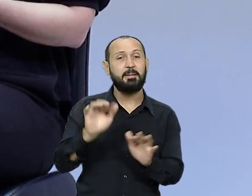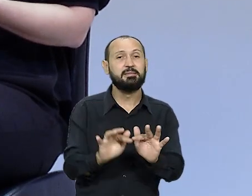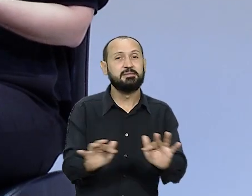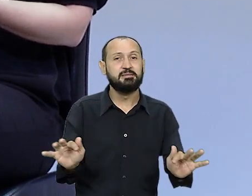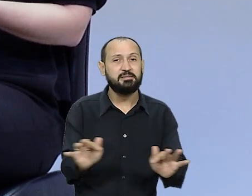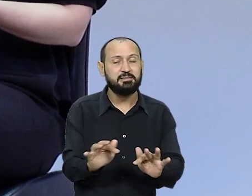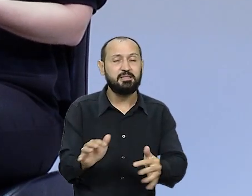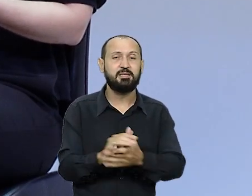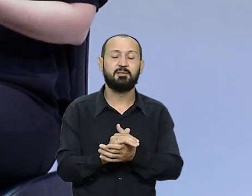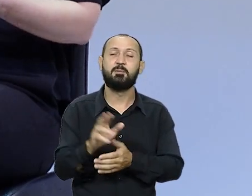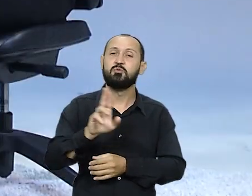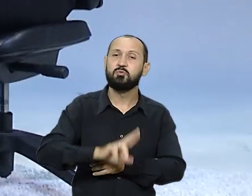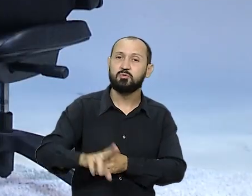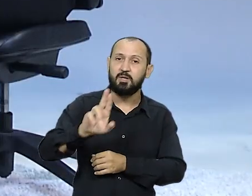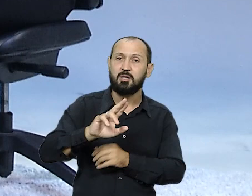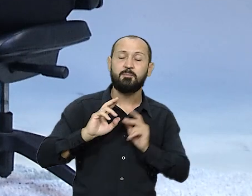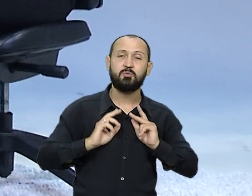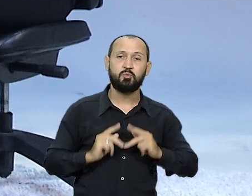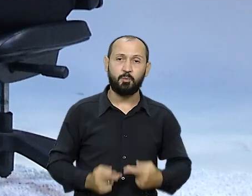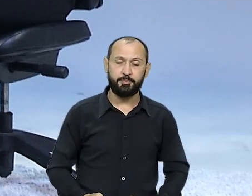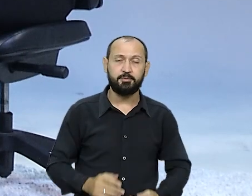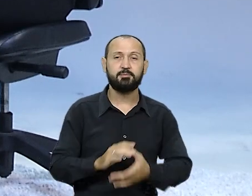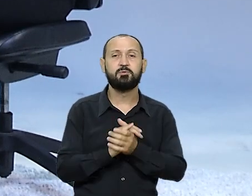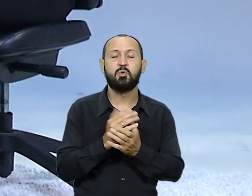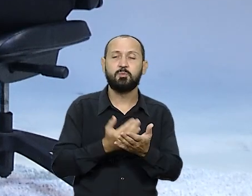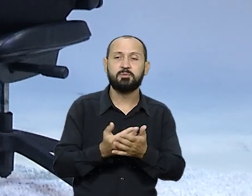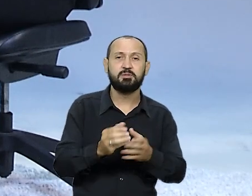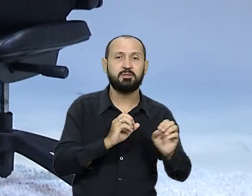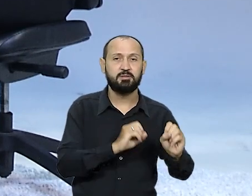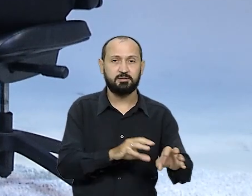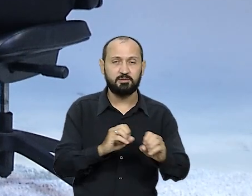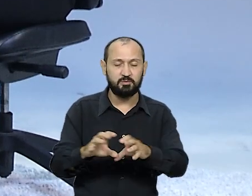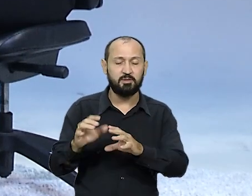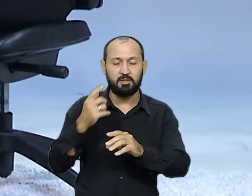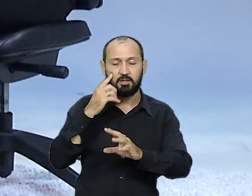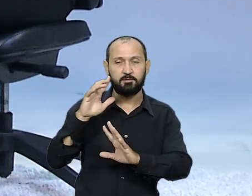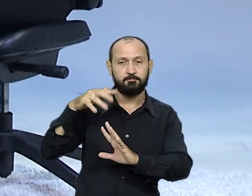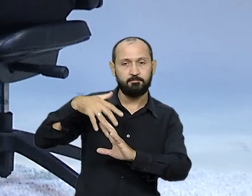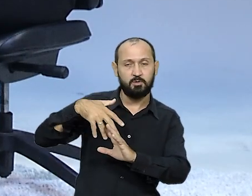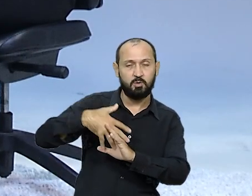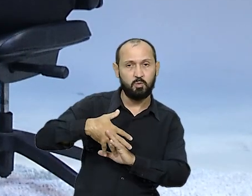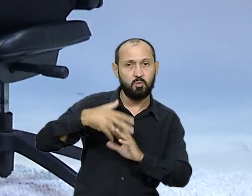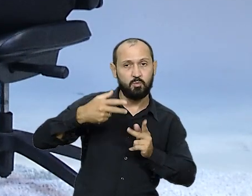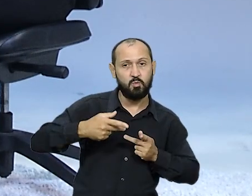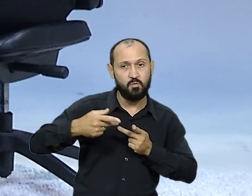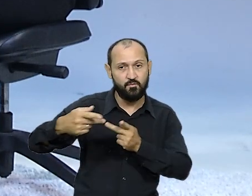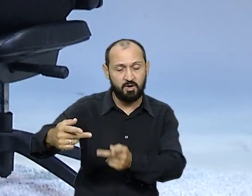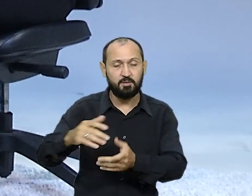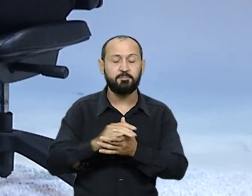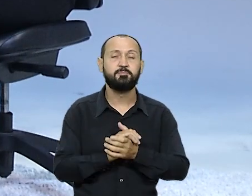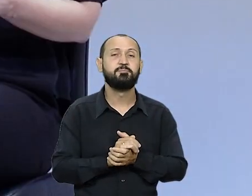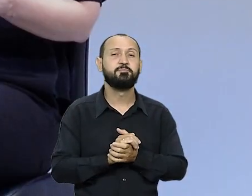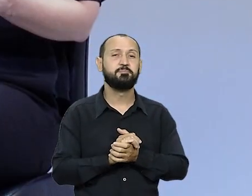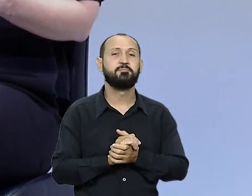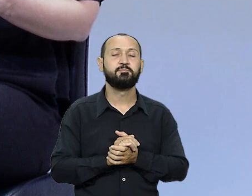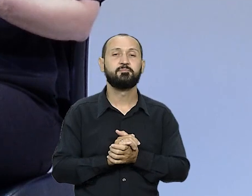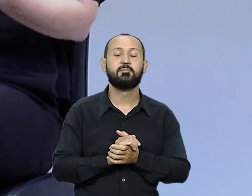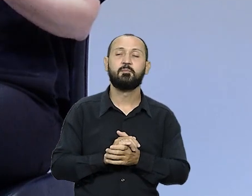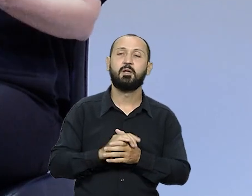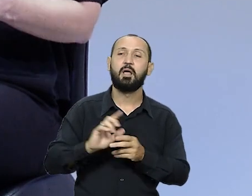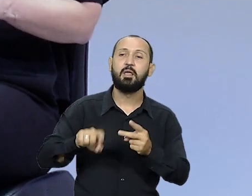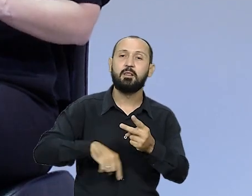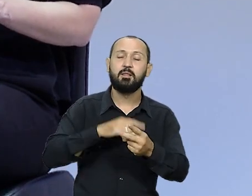um direito mais simples, mais aplicado, mais humano. Comecei a dar aula na Universidade Federal, como convidada,